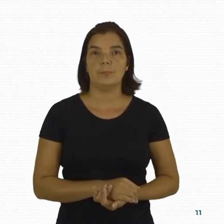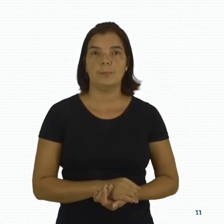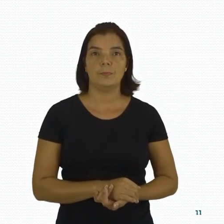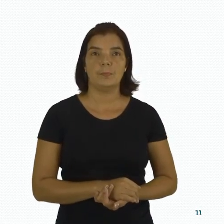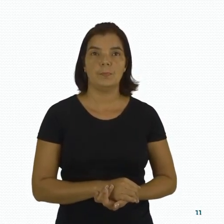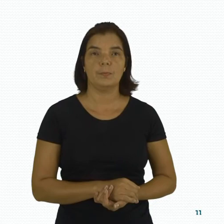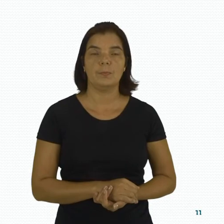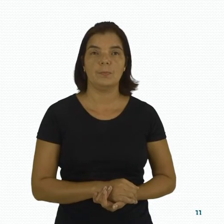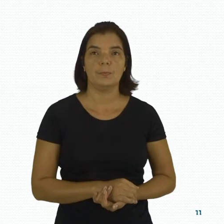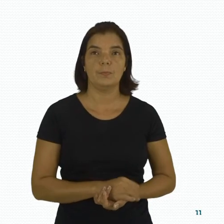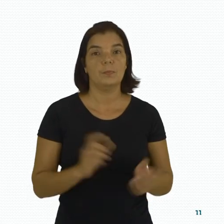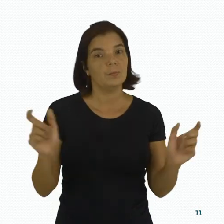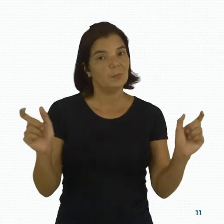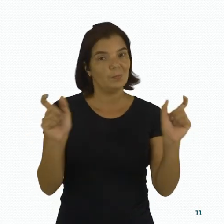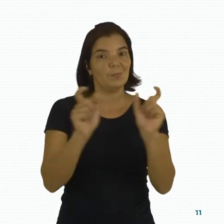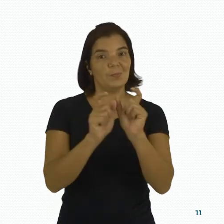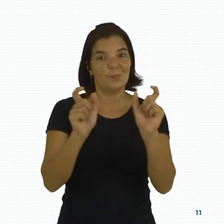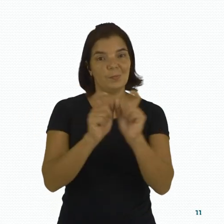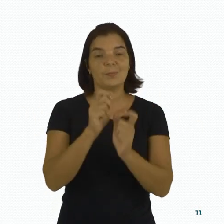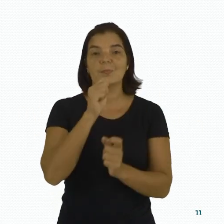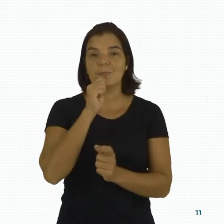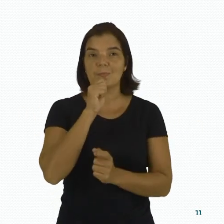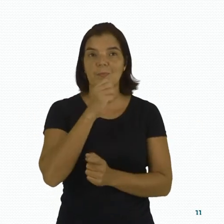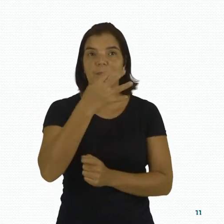Dízima periódica composta ainda.